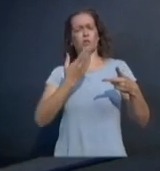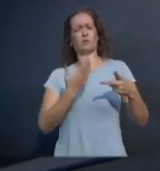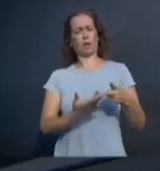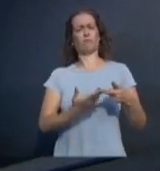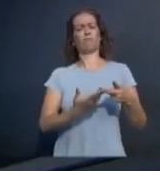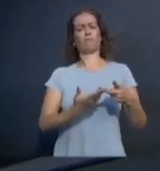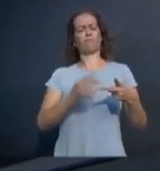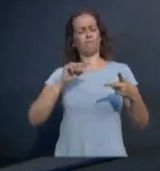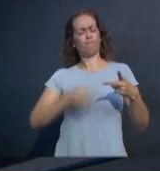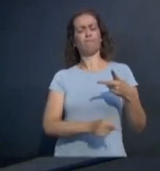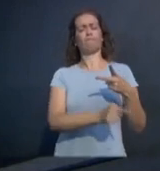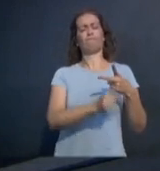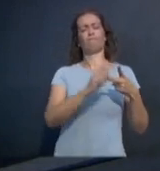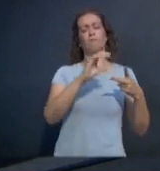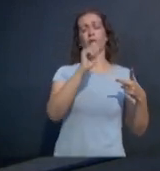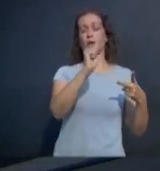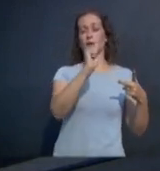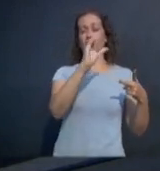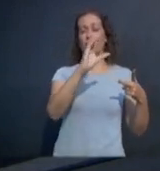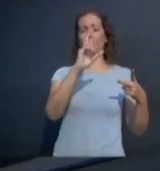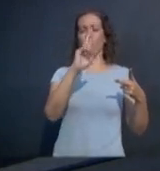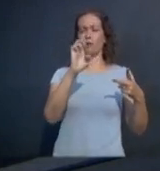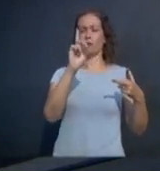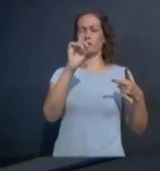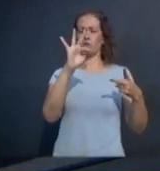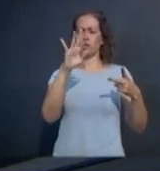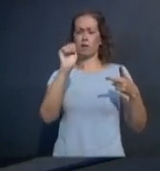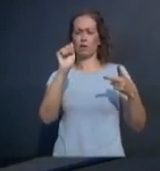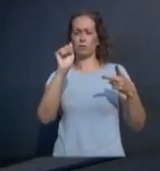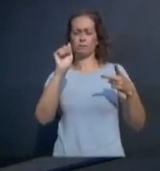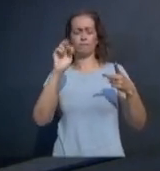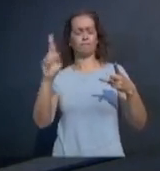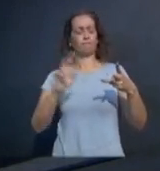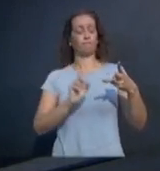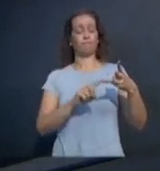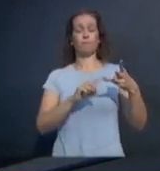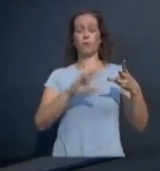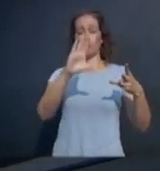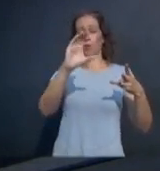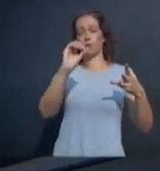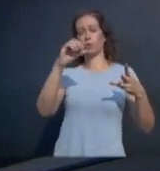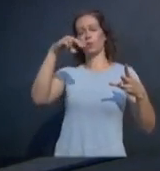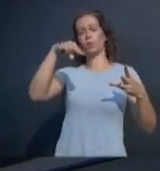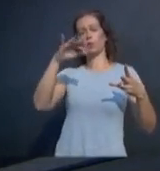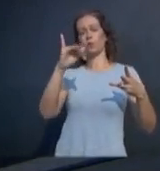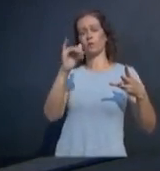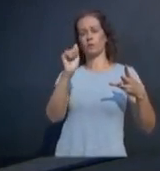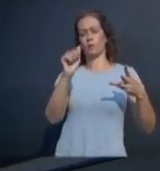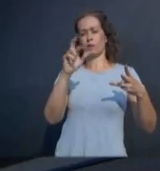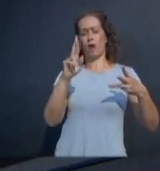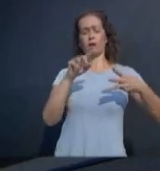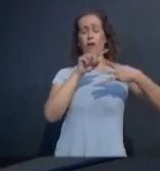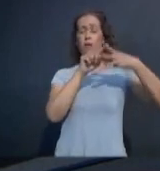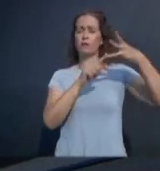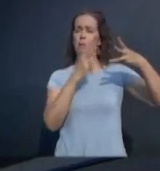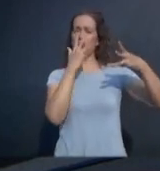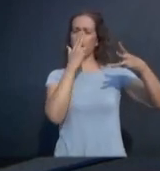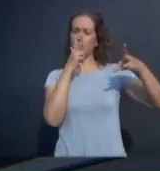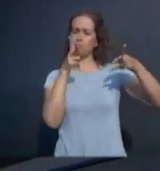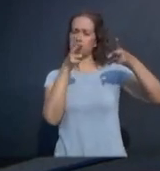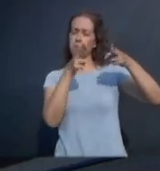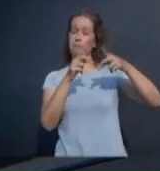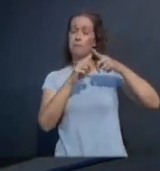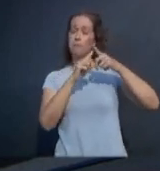confiar. Todas elas parecem sinônimas, mas o peso de cada uma na nossa